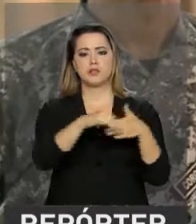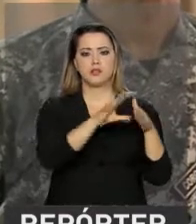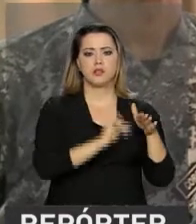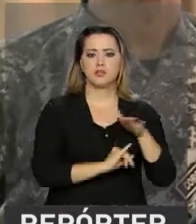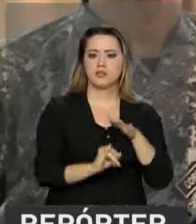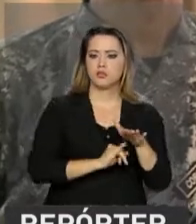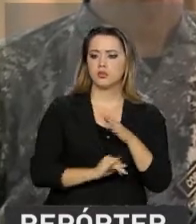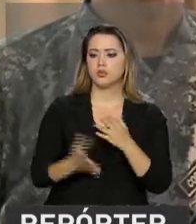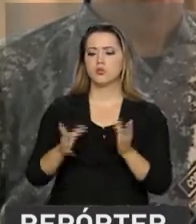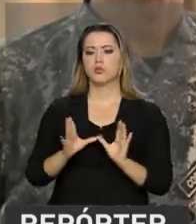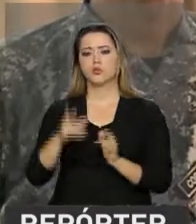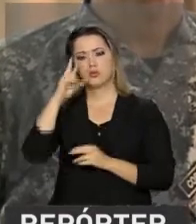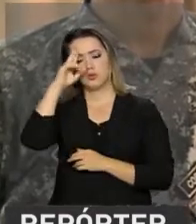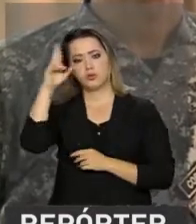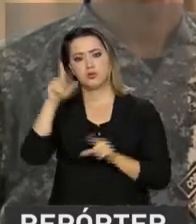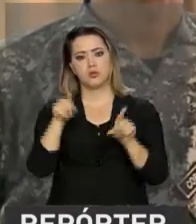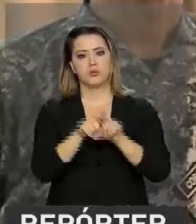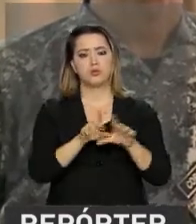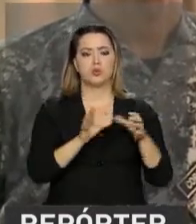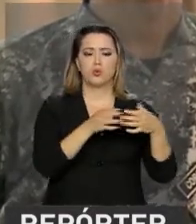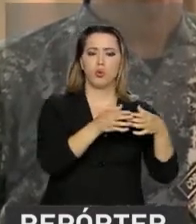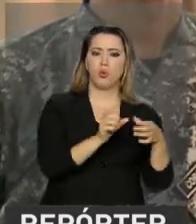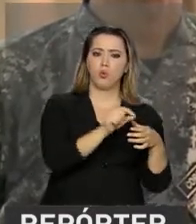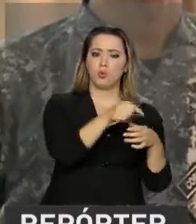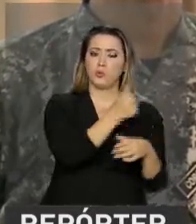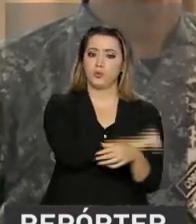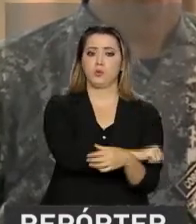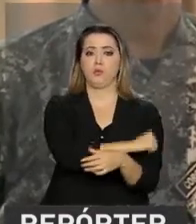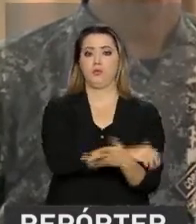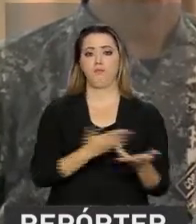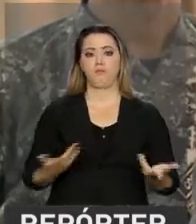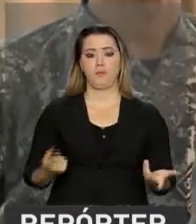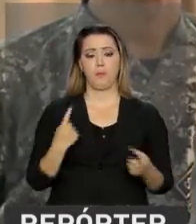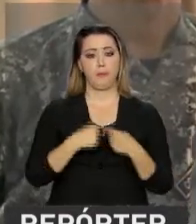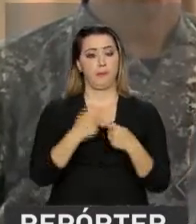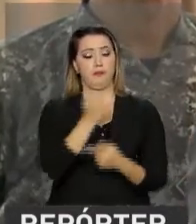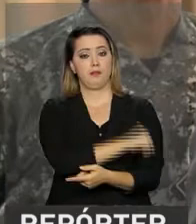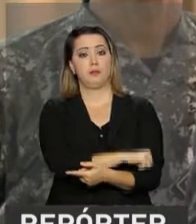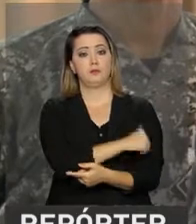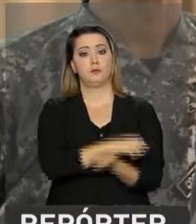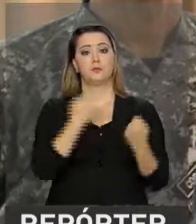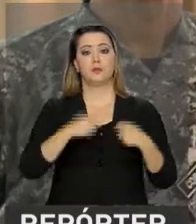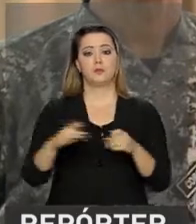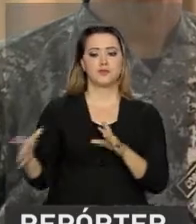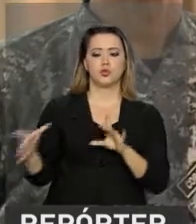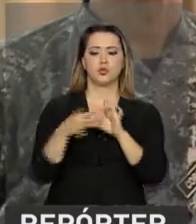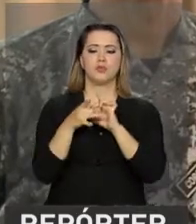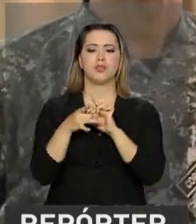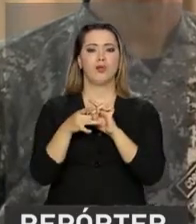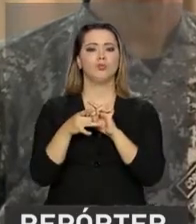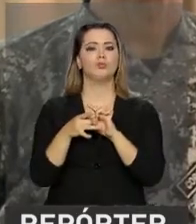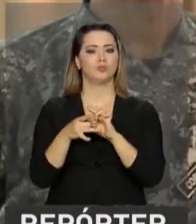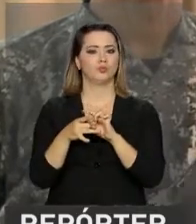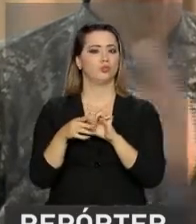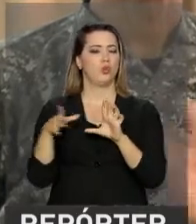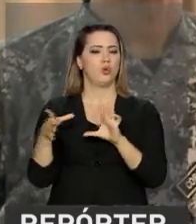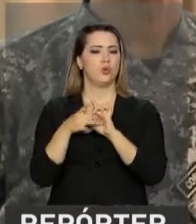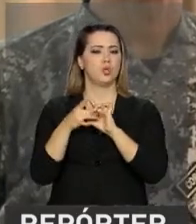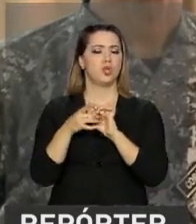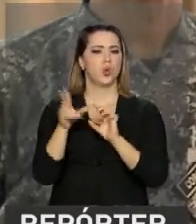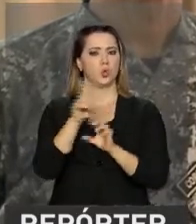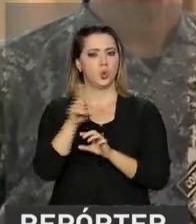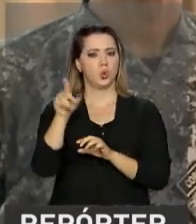instituições às autoridades às associações do rio de janeiro o que o rio precisa de um pacto um pacto que dá o nome